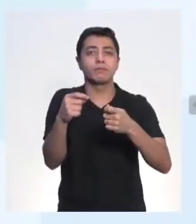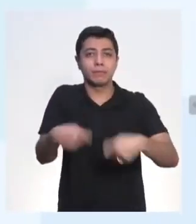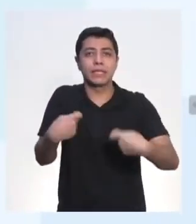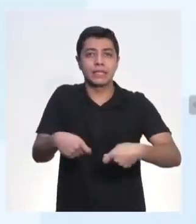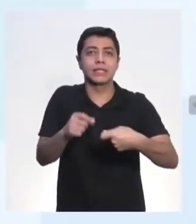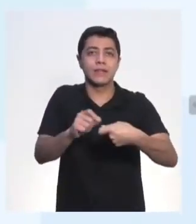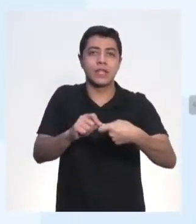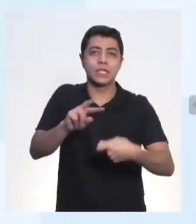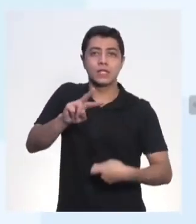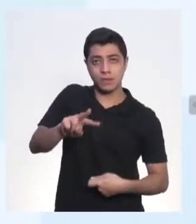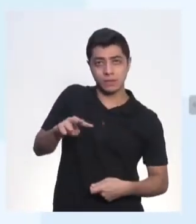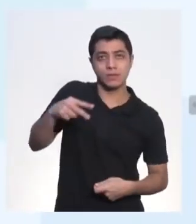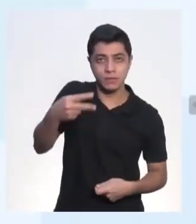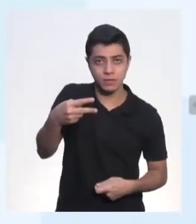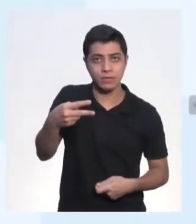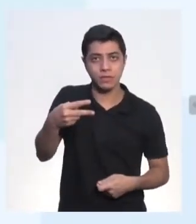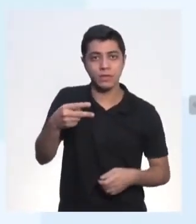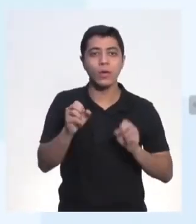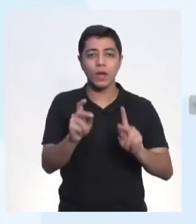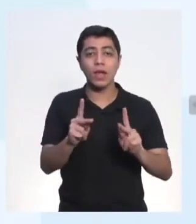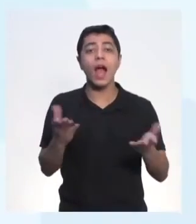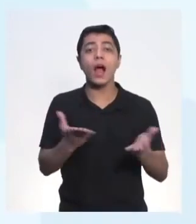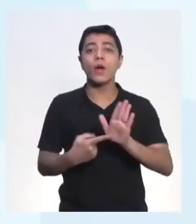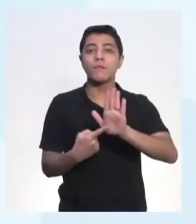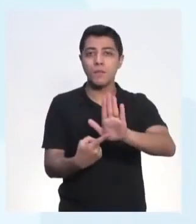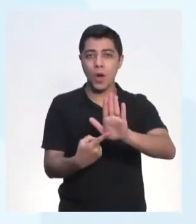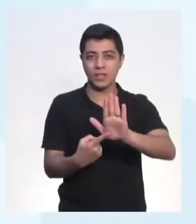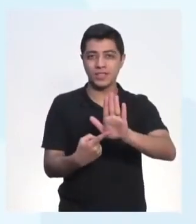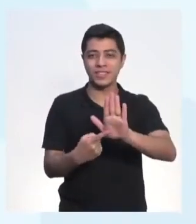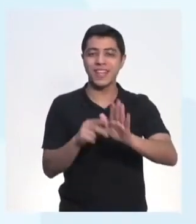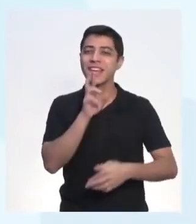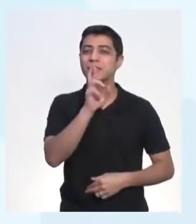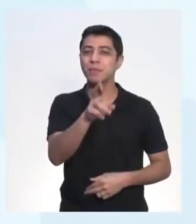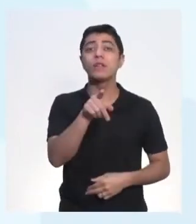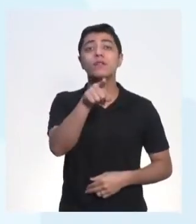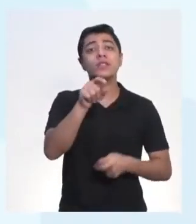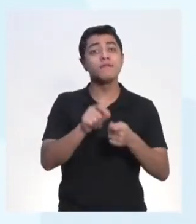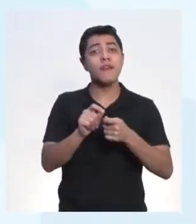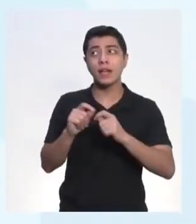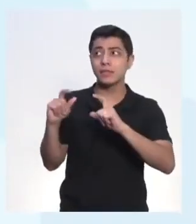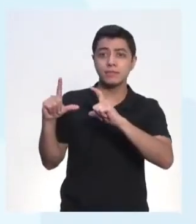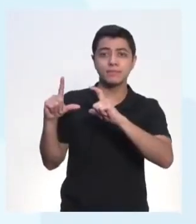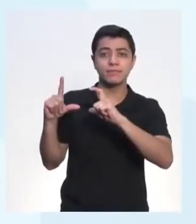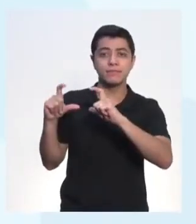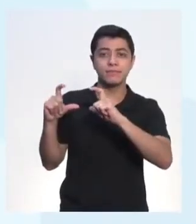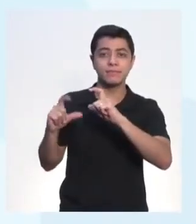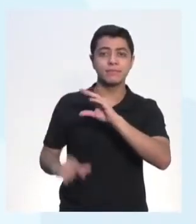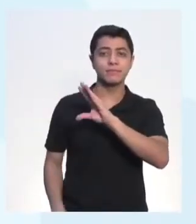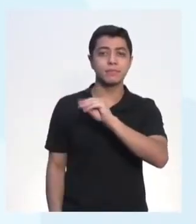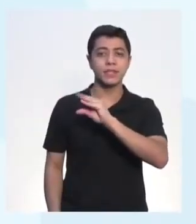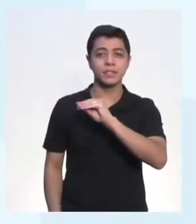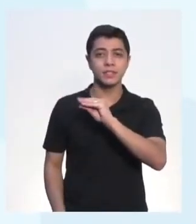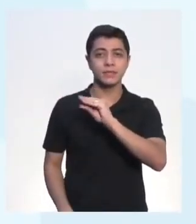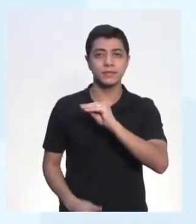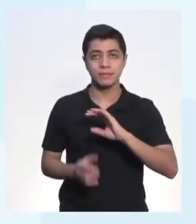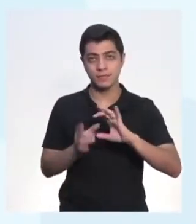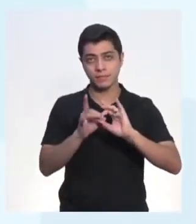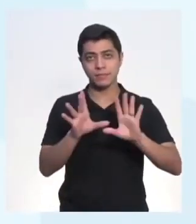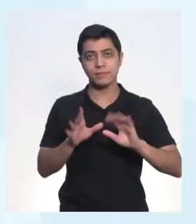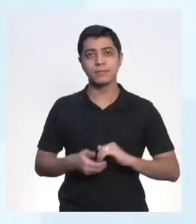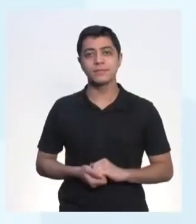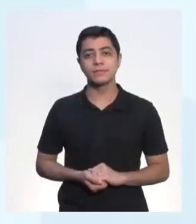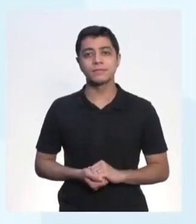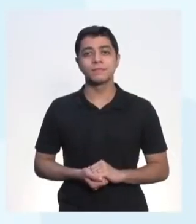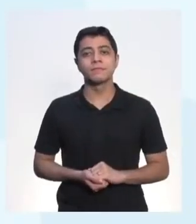para eles tirarem um print. Isso mesmo, tira o print. Por quê? Porque agora eu vou propor um exercício que tem a ver com função, né? Vou primeiro definir